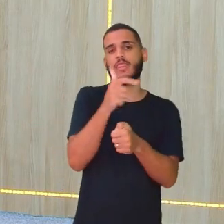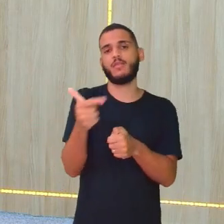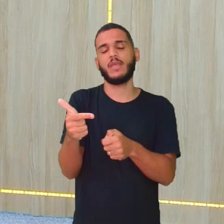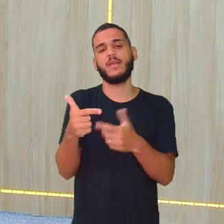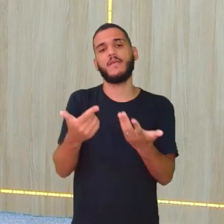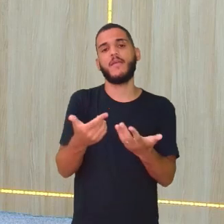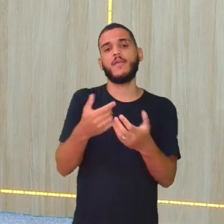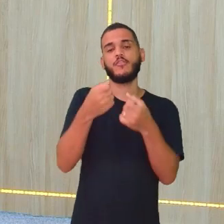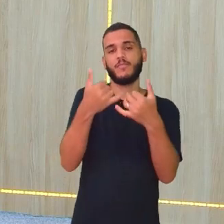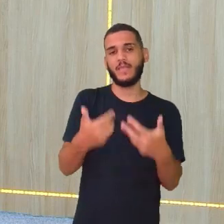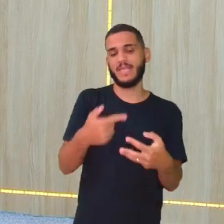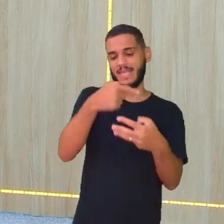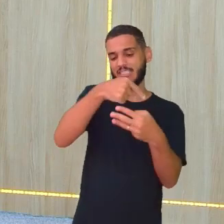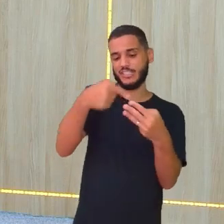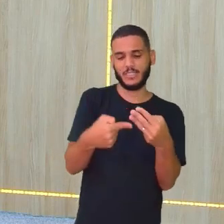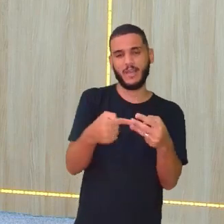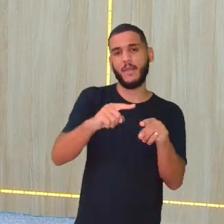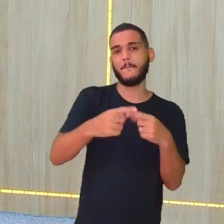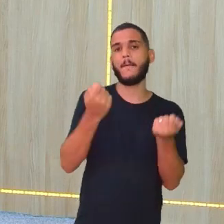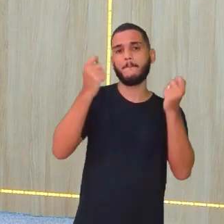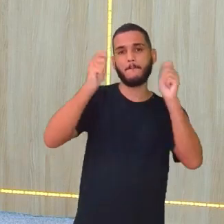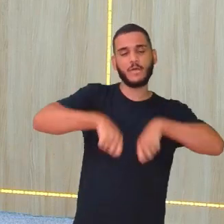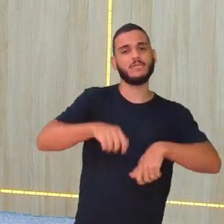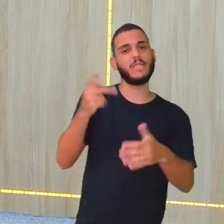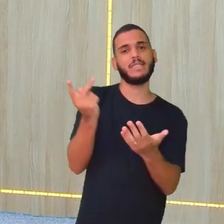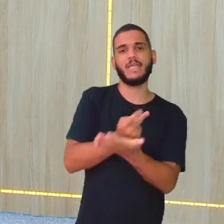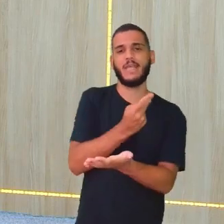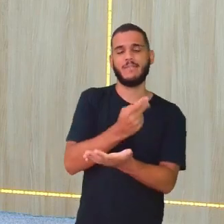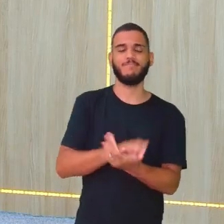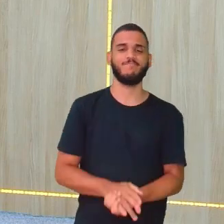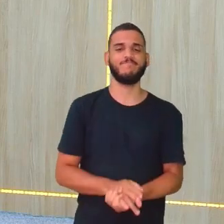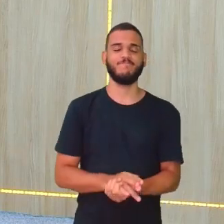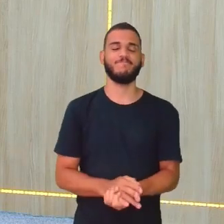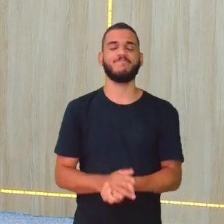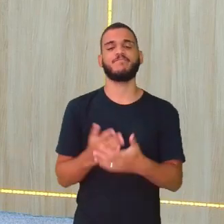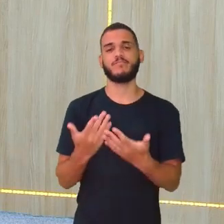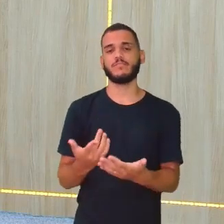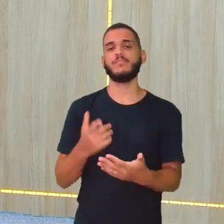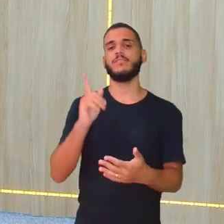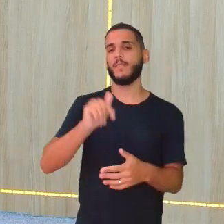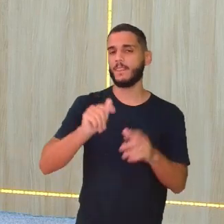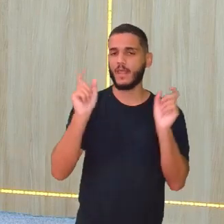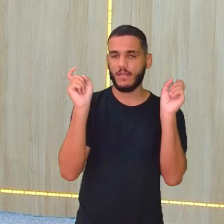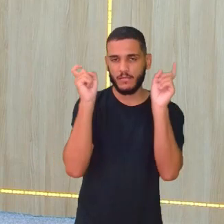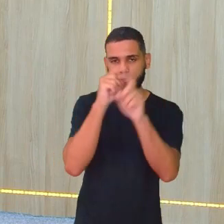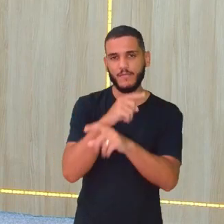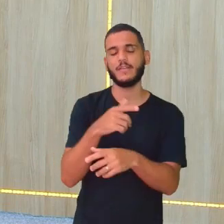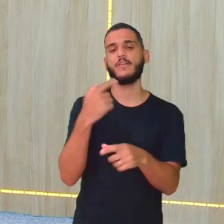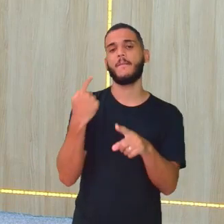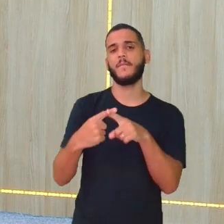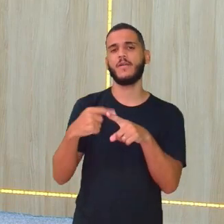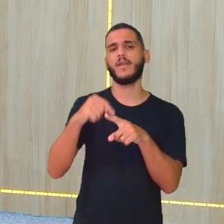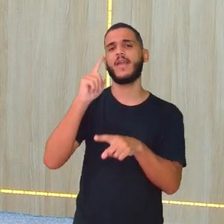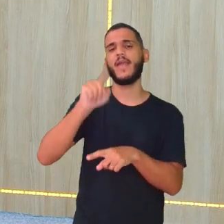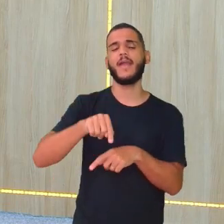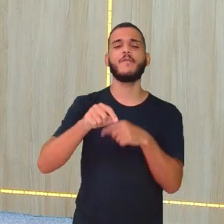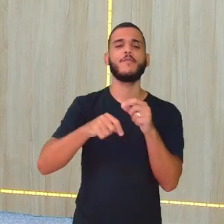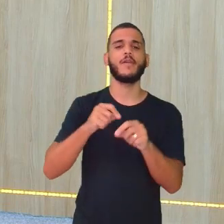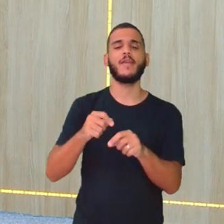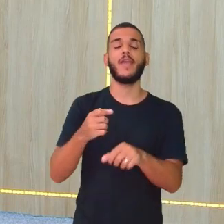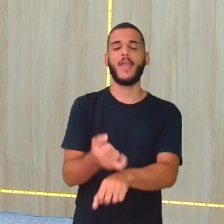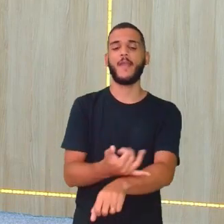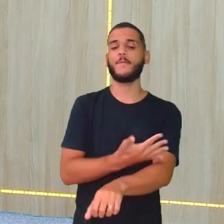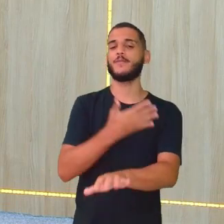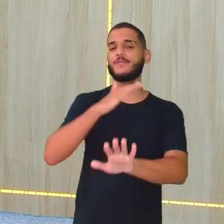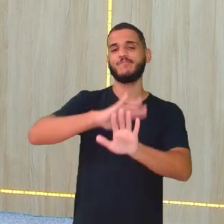e as três histórias podem estar erradas. A gente não sabe. É verdade. Mas, assim, deu muito trabalho porque foi muito para essa carga do que uma família que